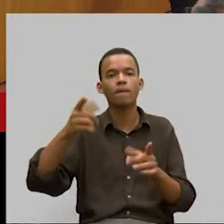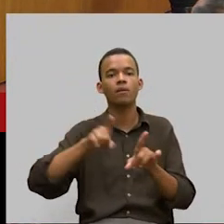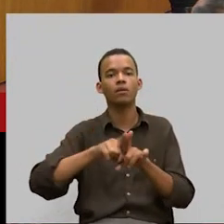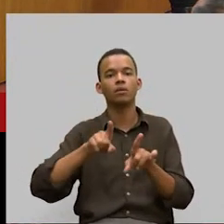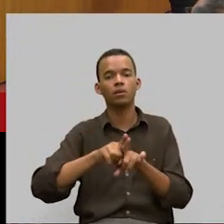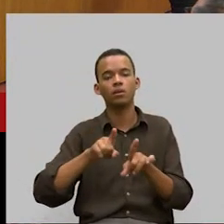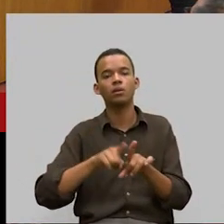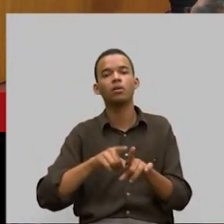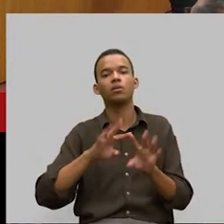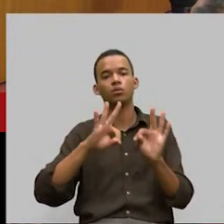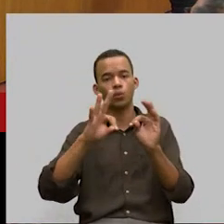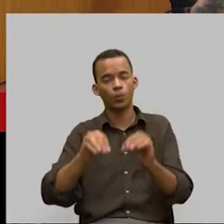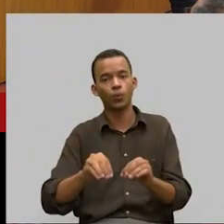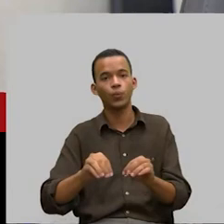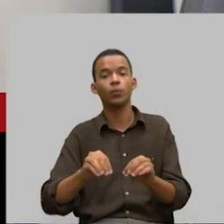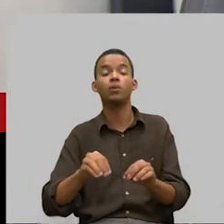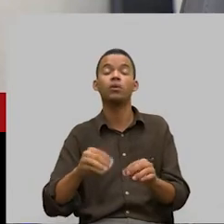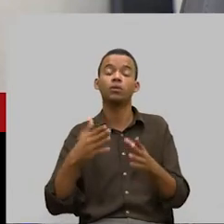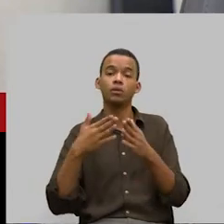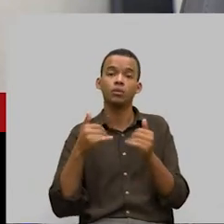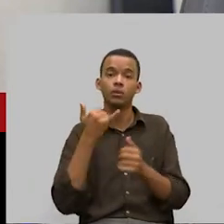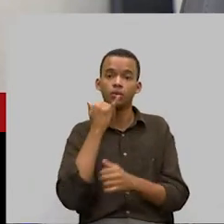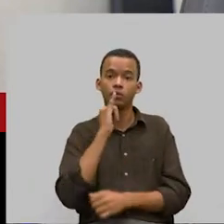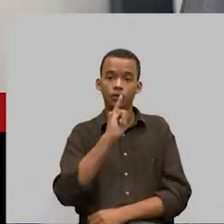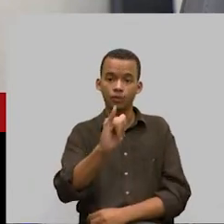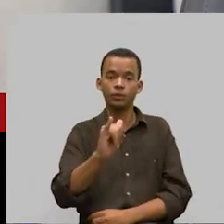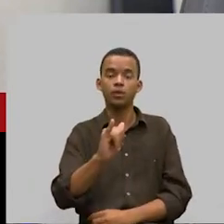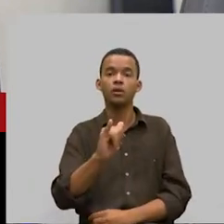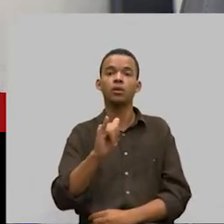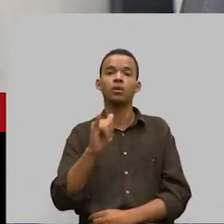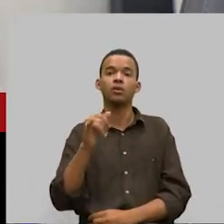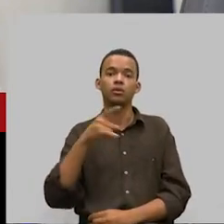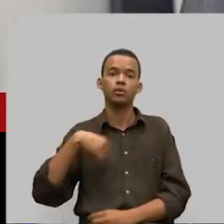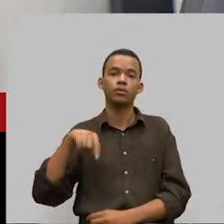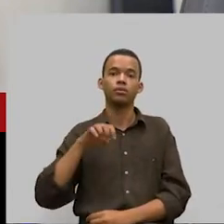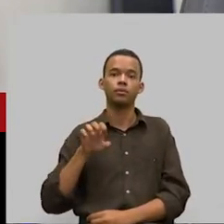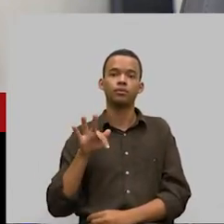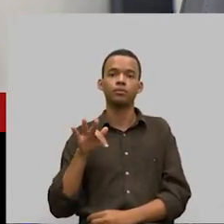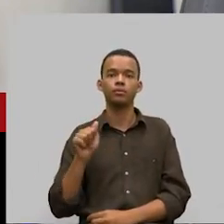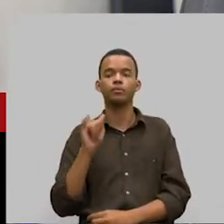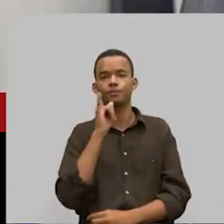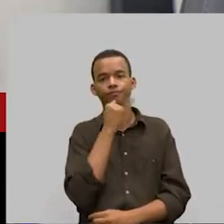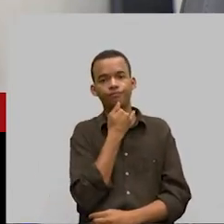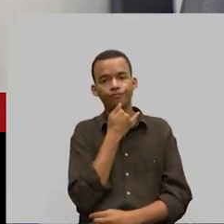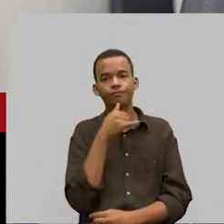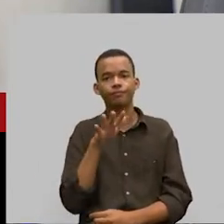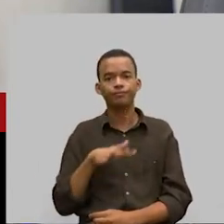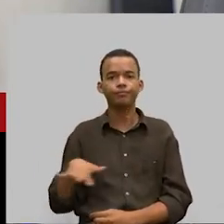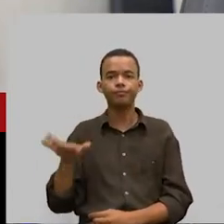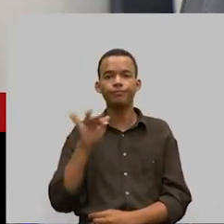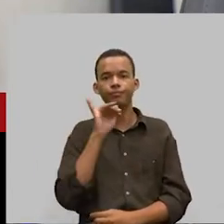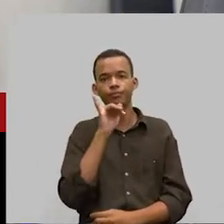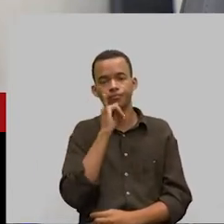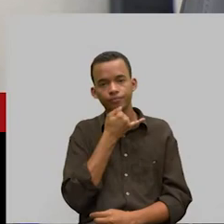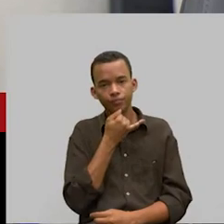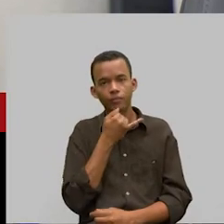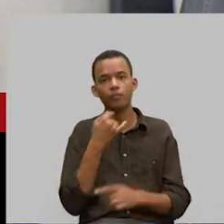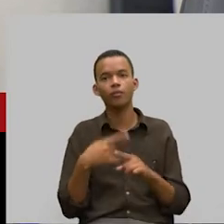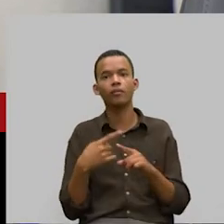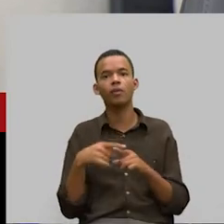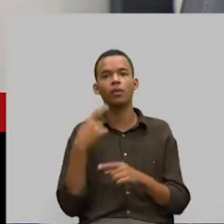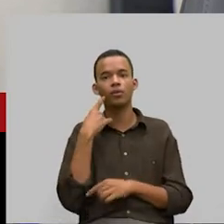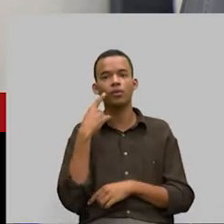deputados que nós das efas É triste a gente ver os ônibus